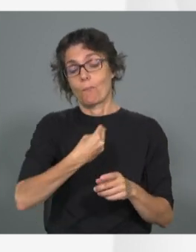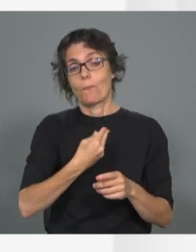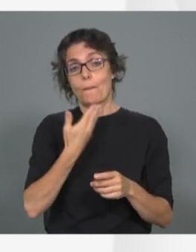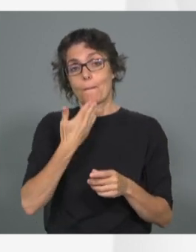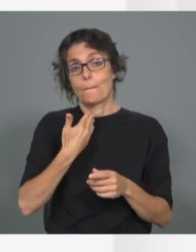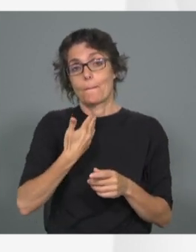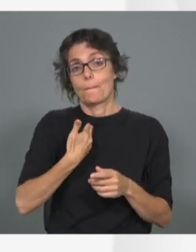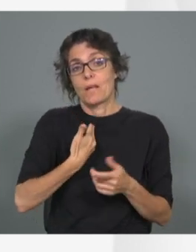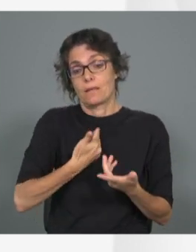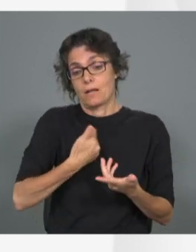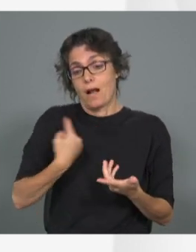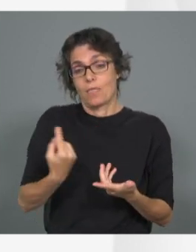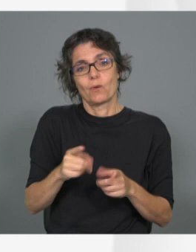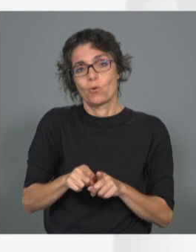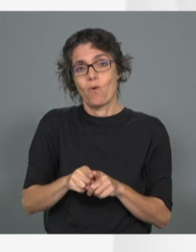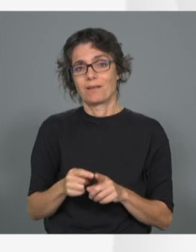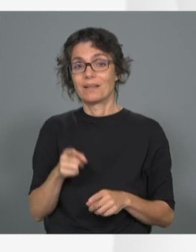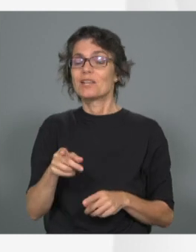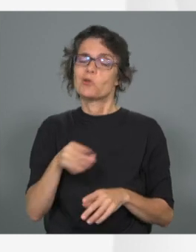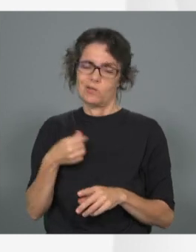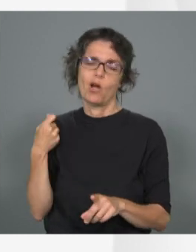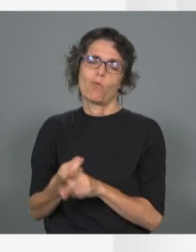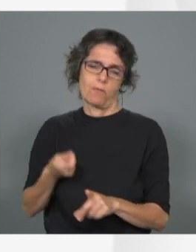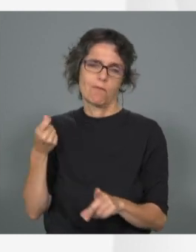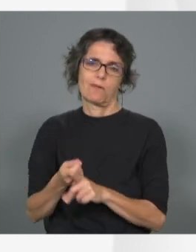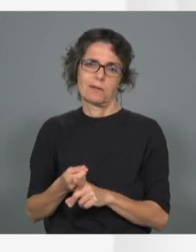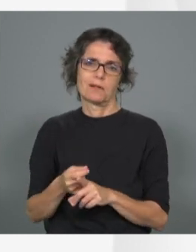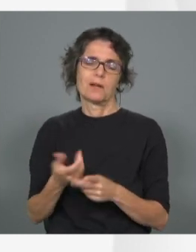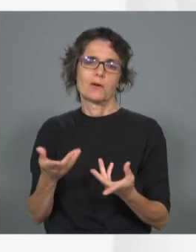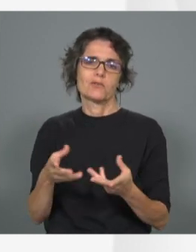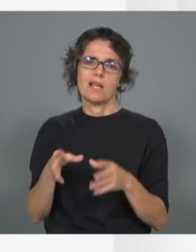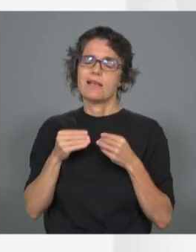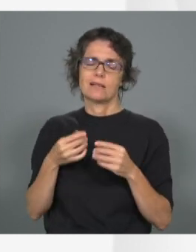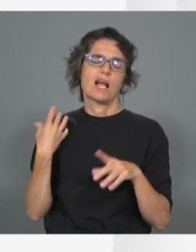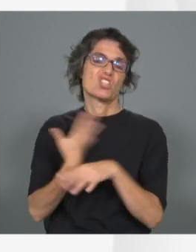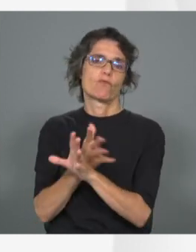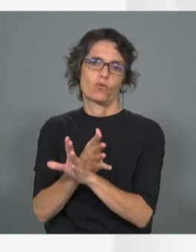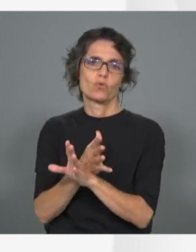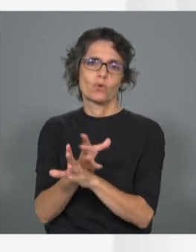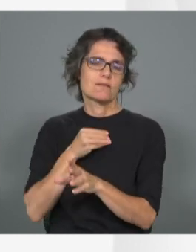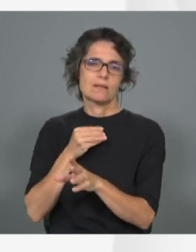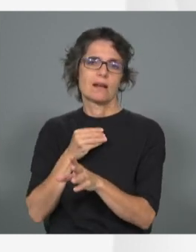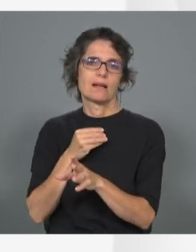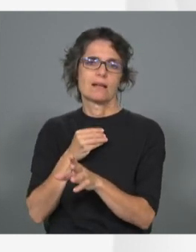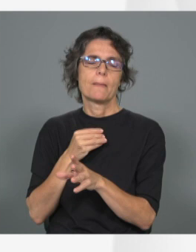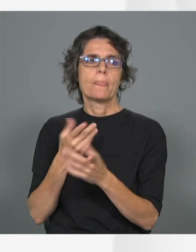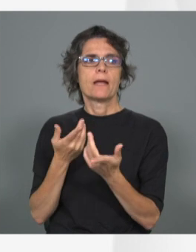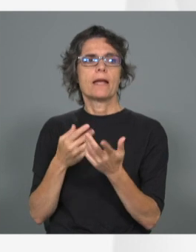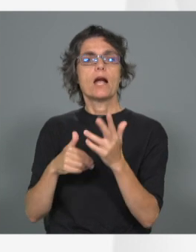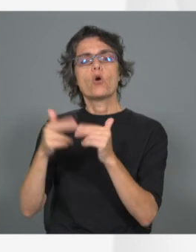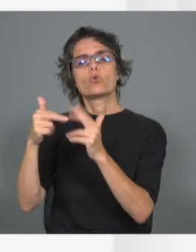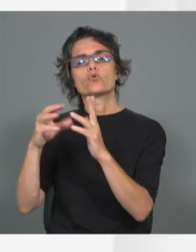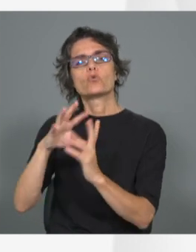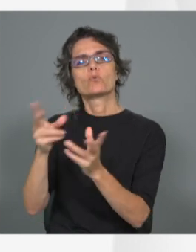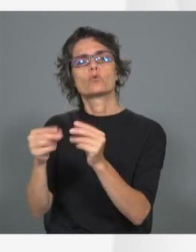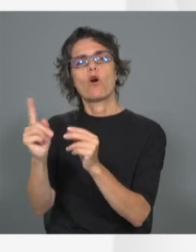combate. Exato. Não é? Aceitar assumir o tal fogo. Assumir o fogo, assumir esta construção como um combate, como uma luta.